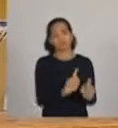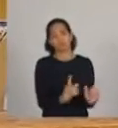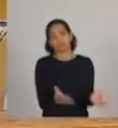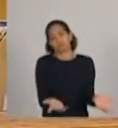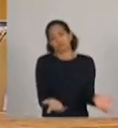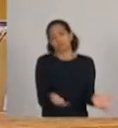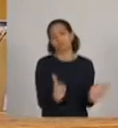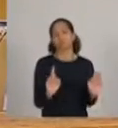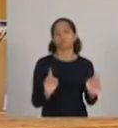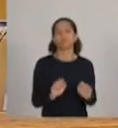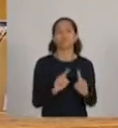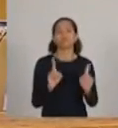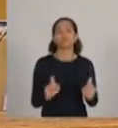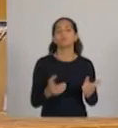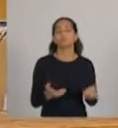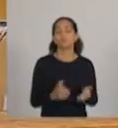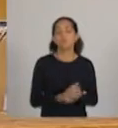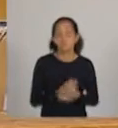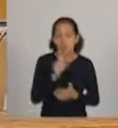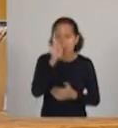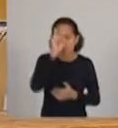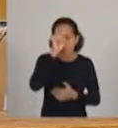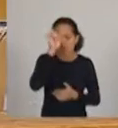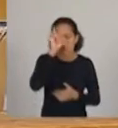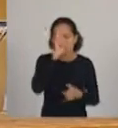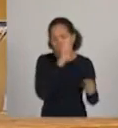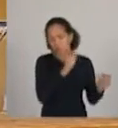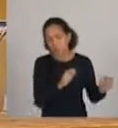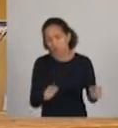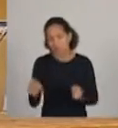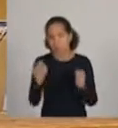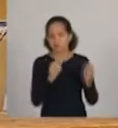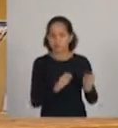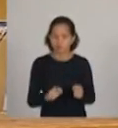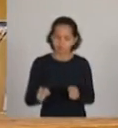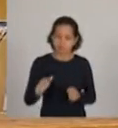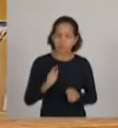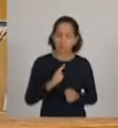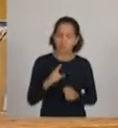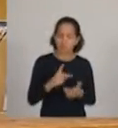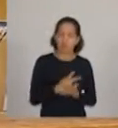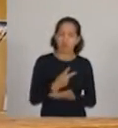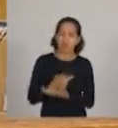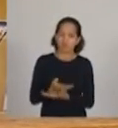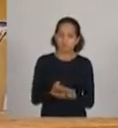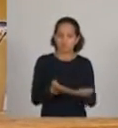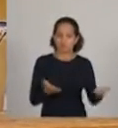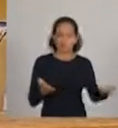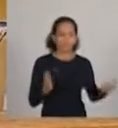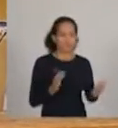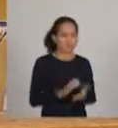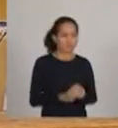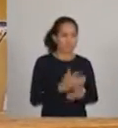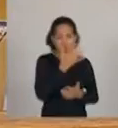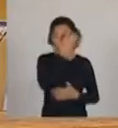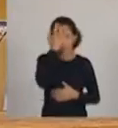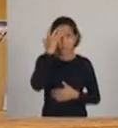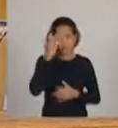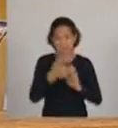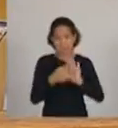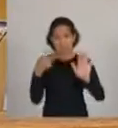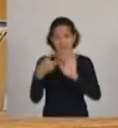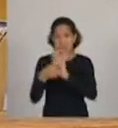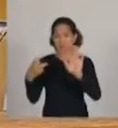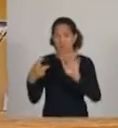secretário. Todo dia acontece esse tipo de horror. É gente sendo assassinada,